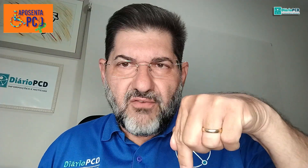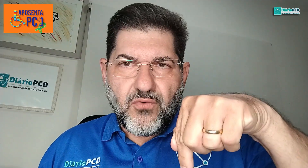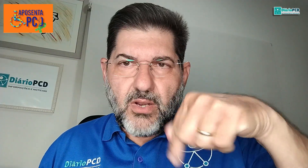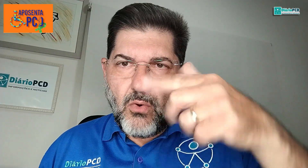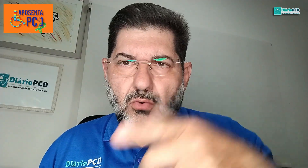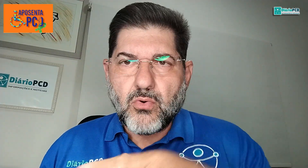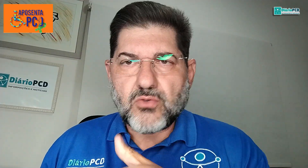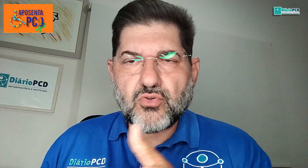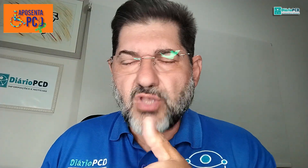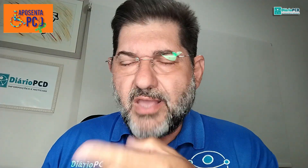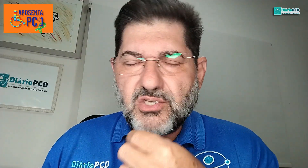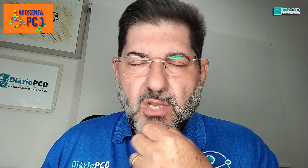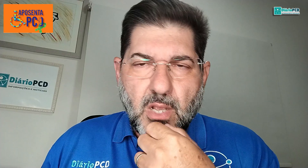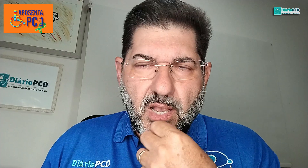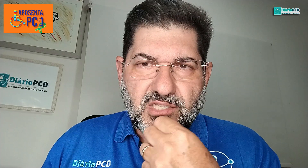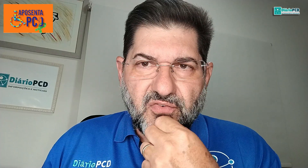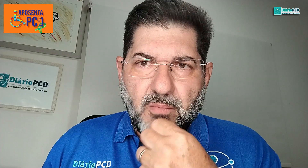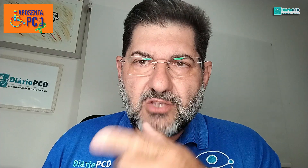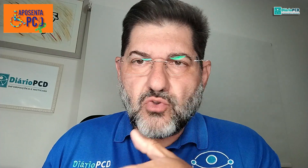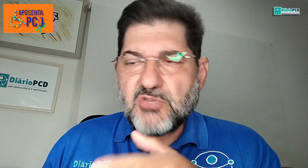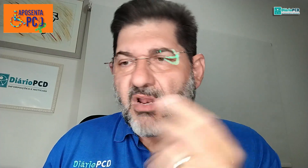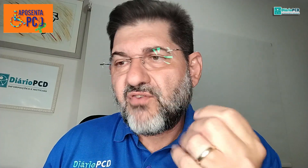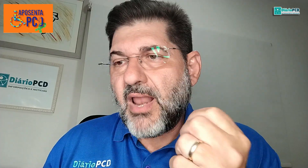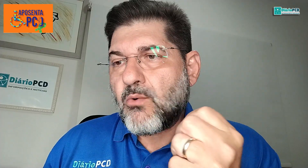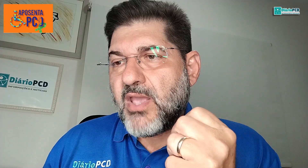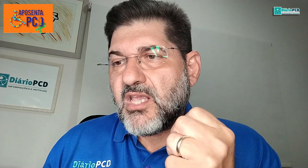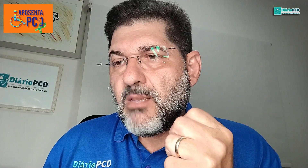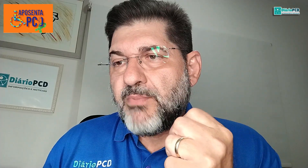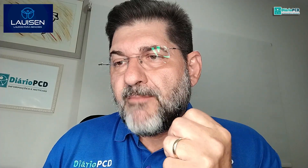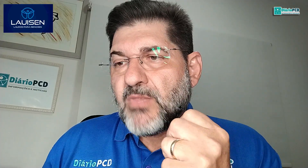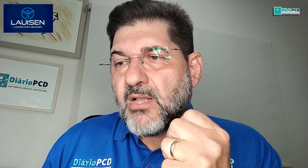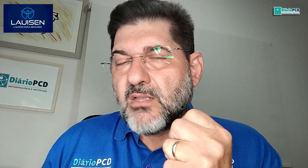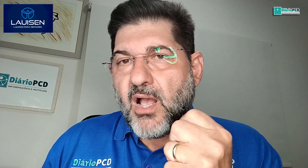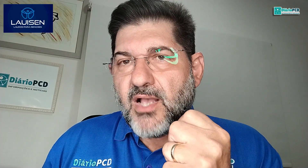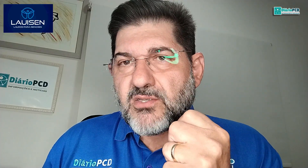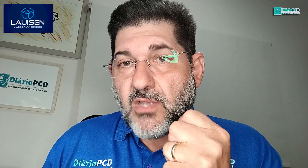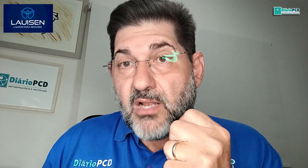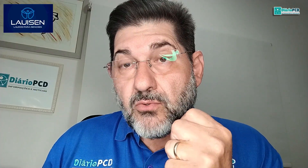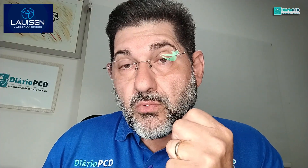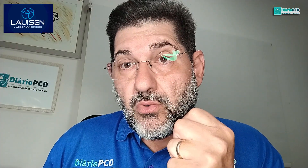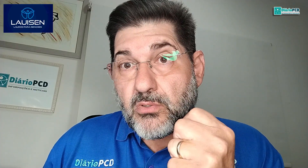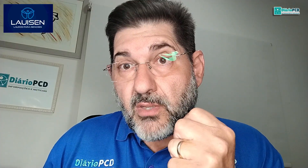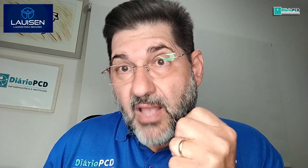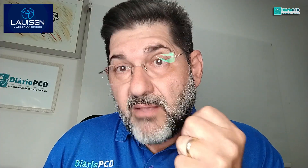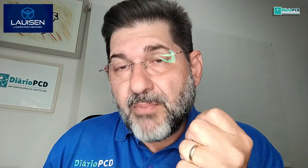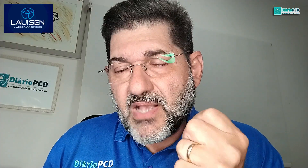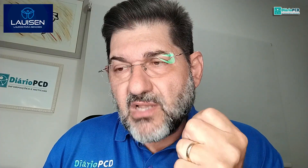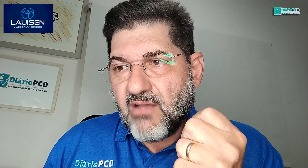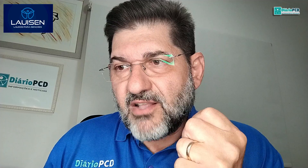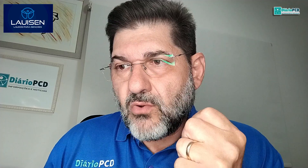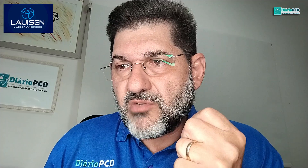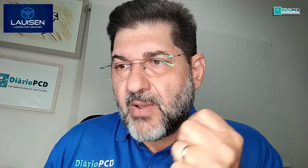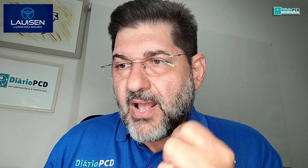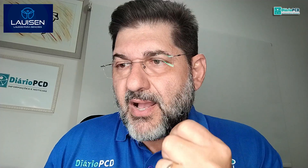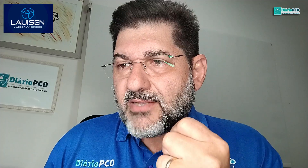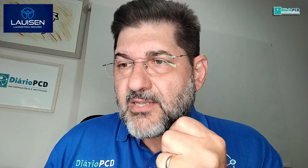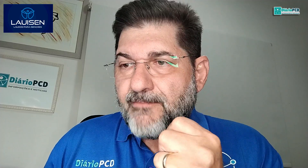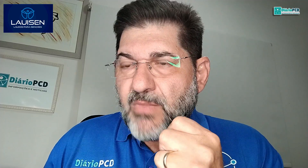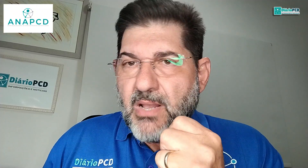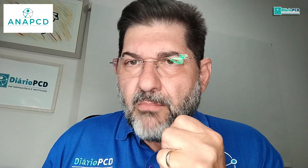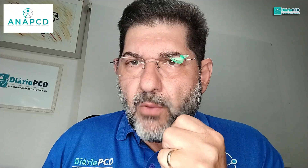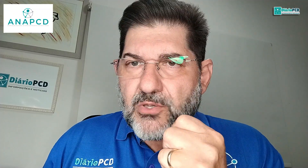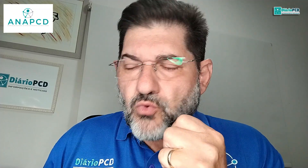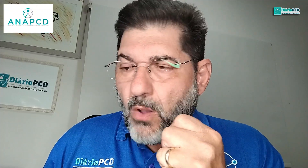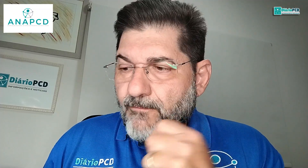descrição, telefone ou no nosso site, as informações para falar com a equipe da empresa Elevadores para